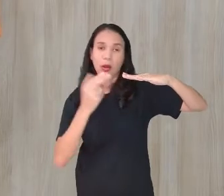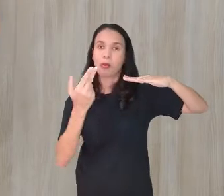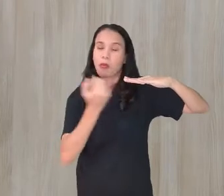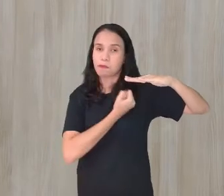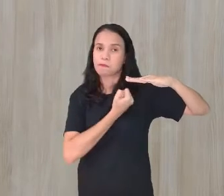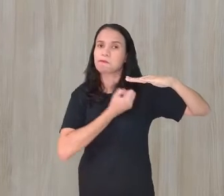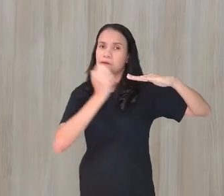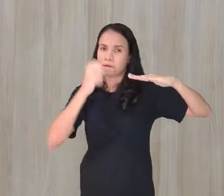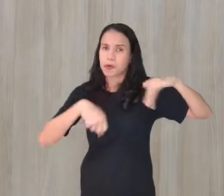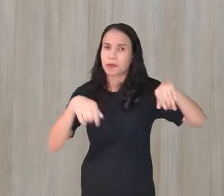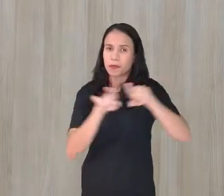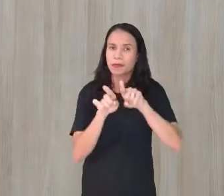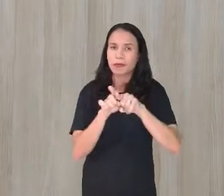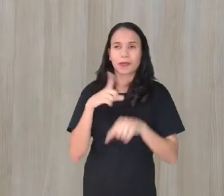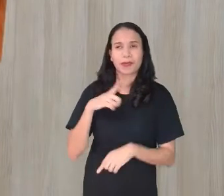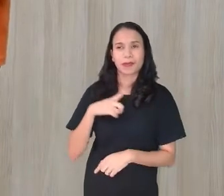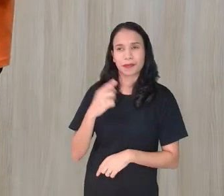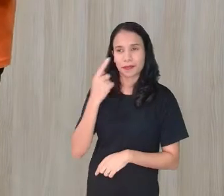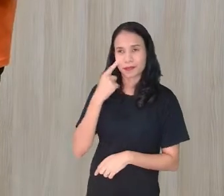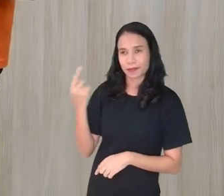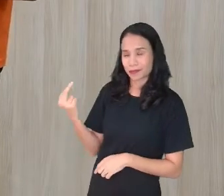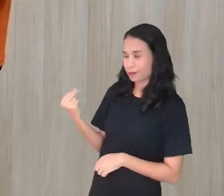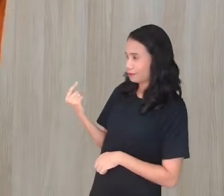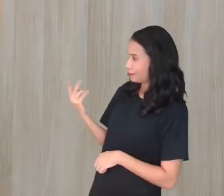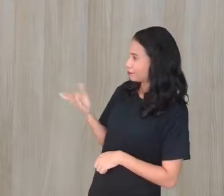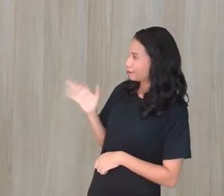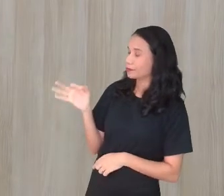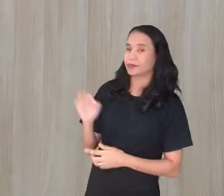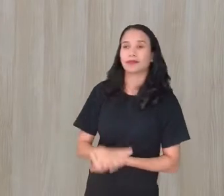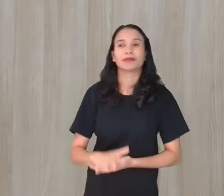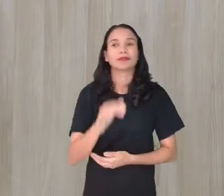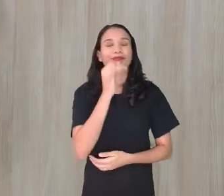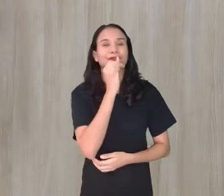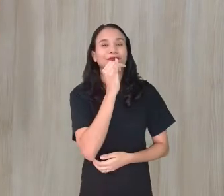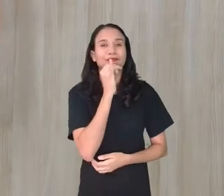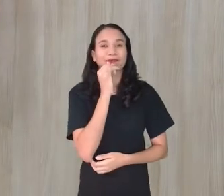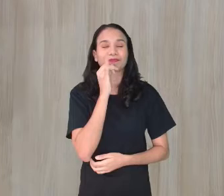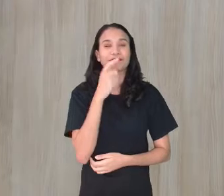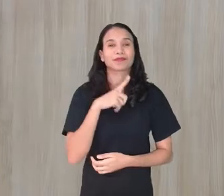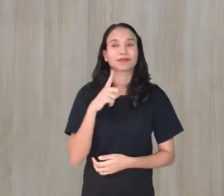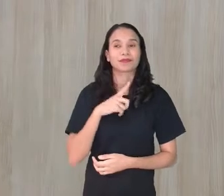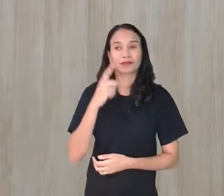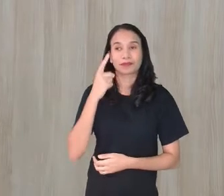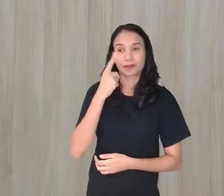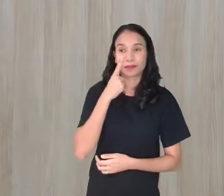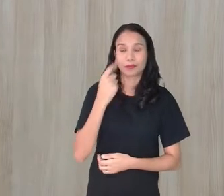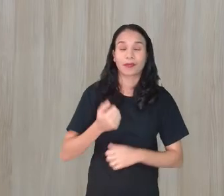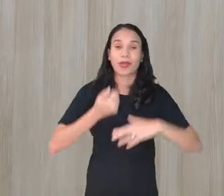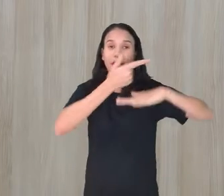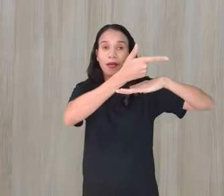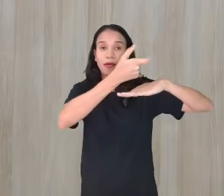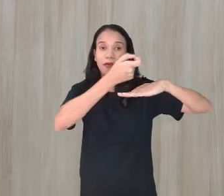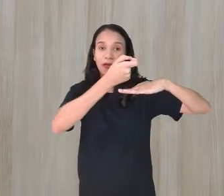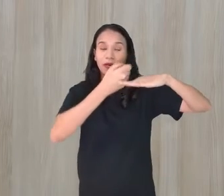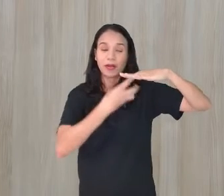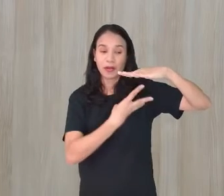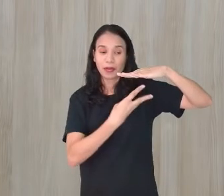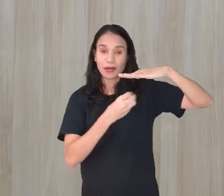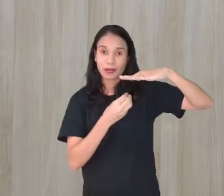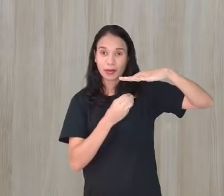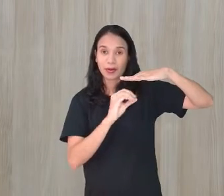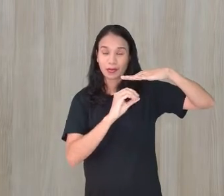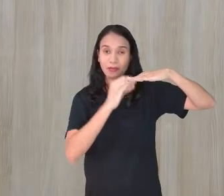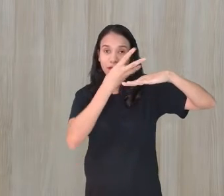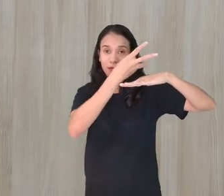eu também encontro uma fração equivalente, certo? Por exemplo, aqui, ó, eu tenho 20